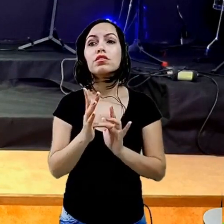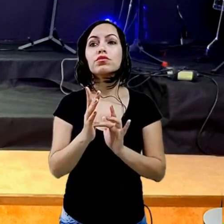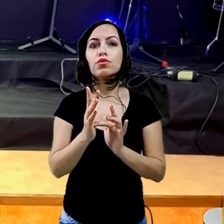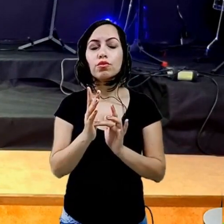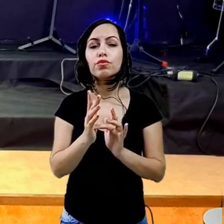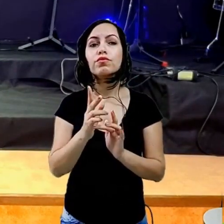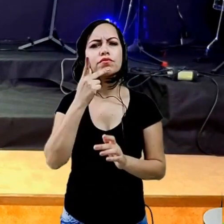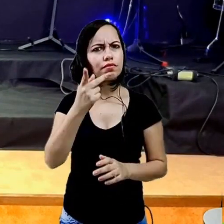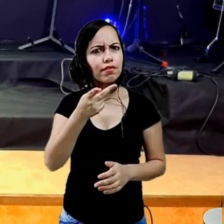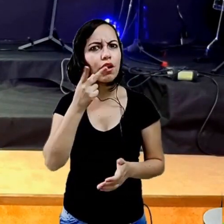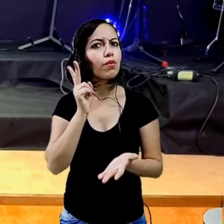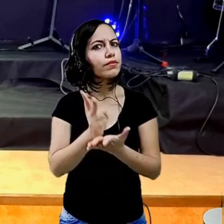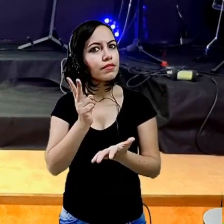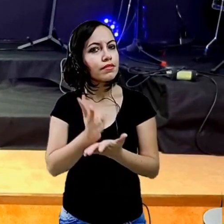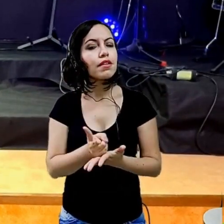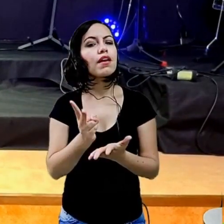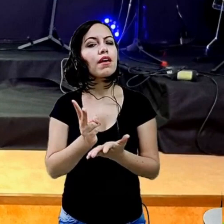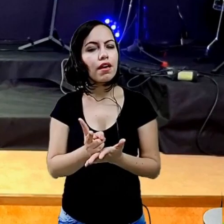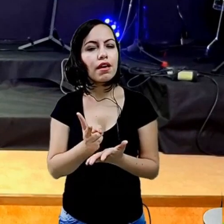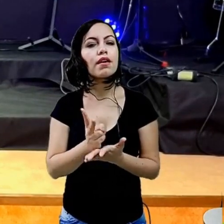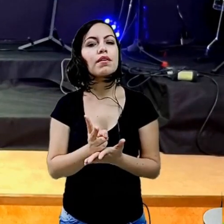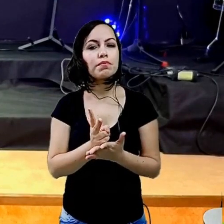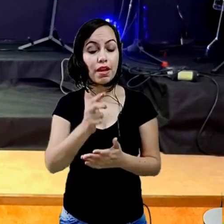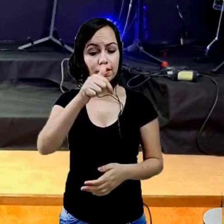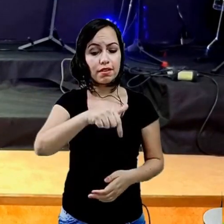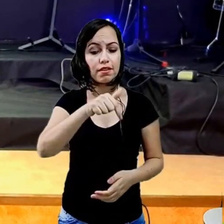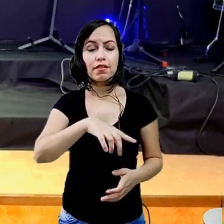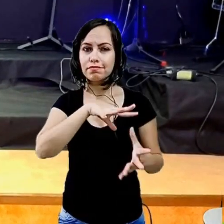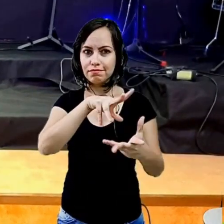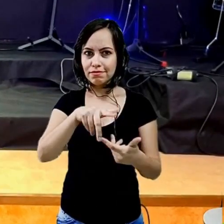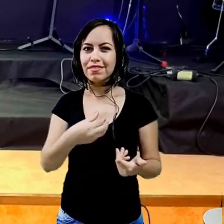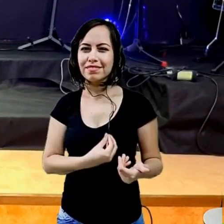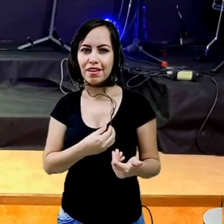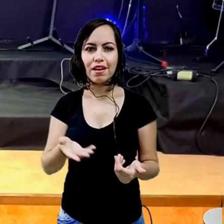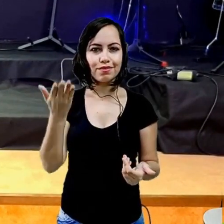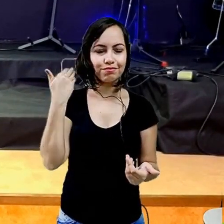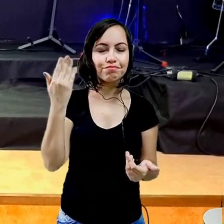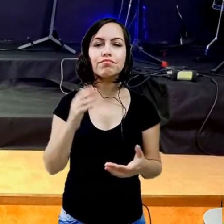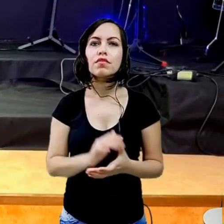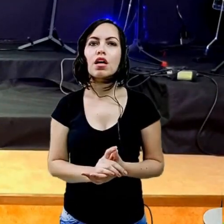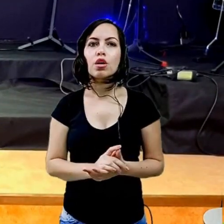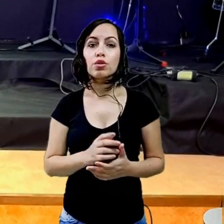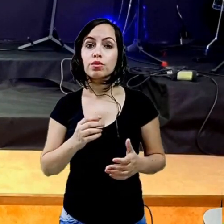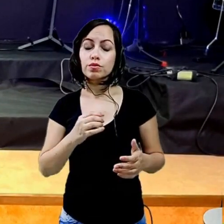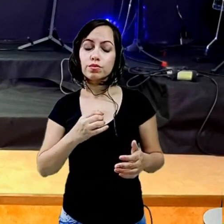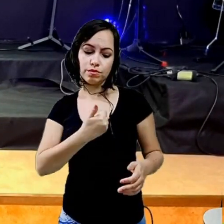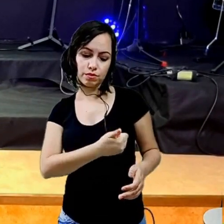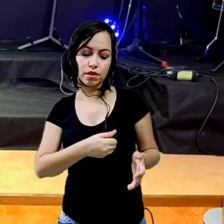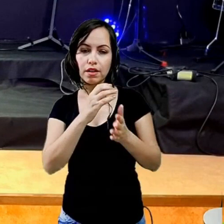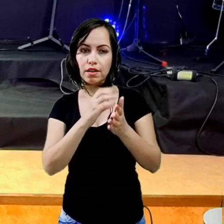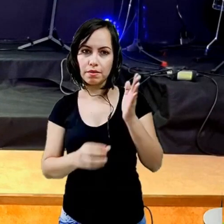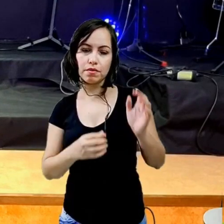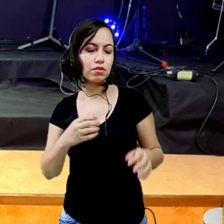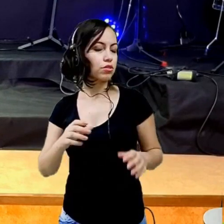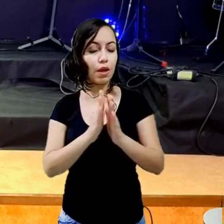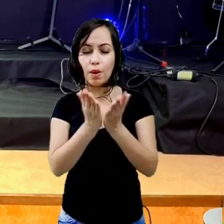a isso durante o seu ministério terreno e principalmente no Evangelho de João, todo